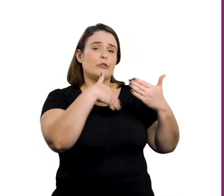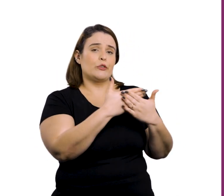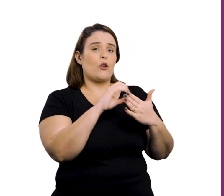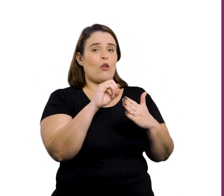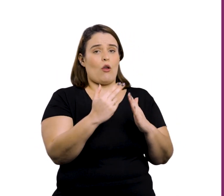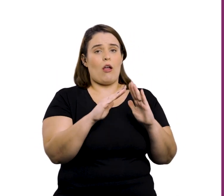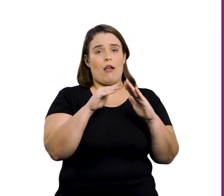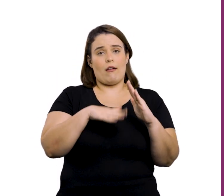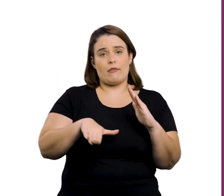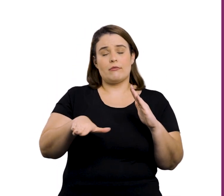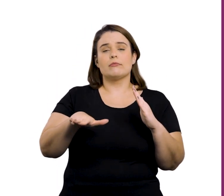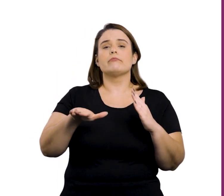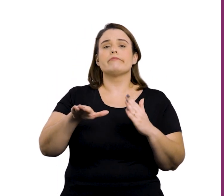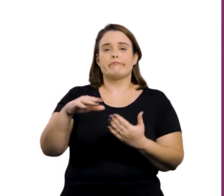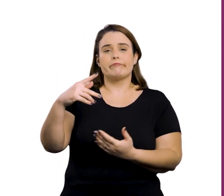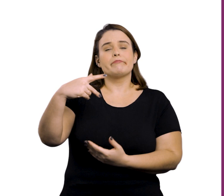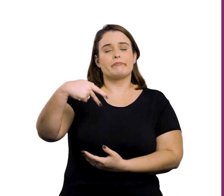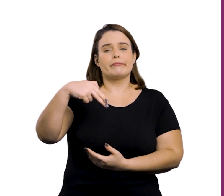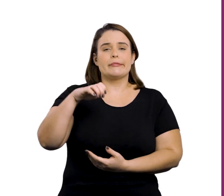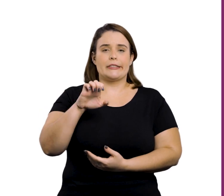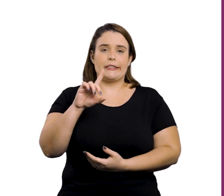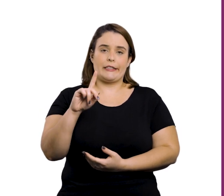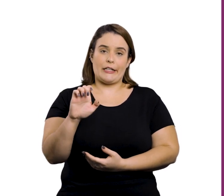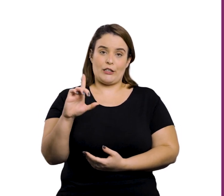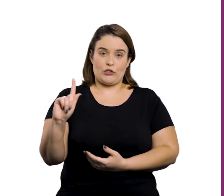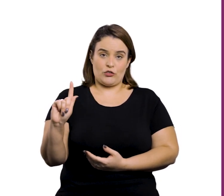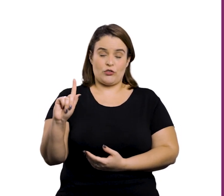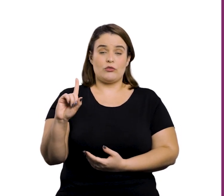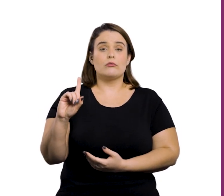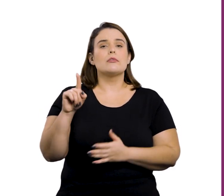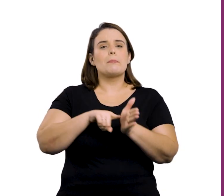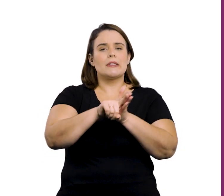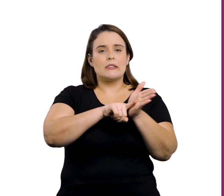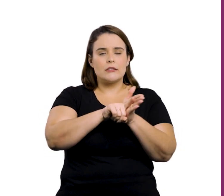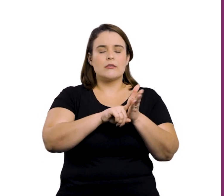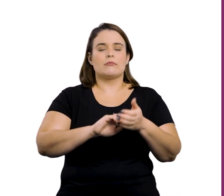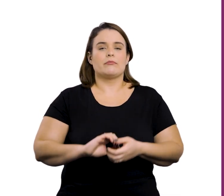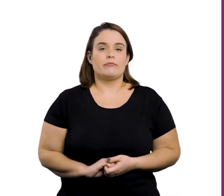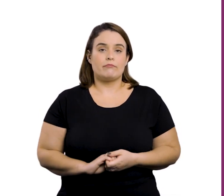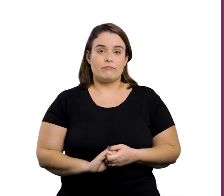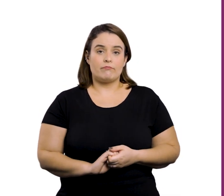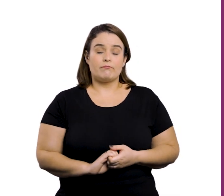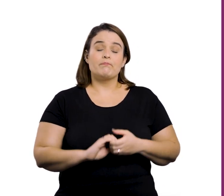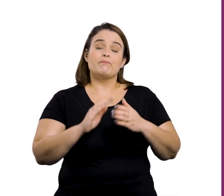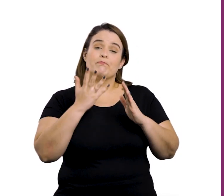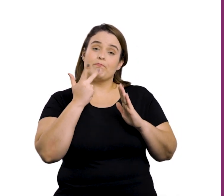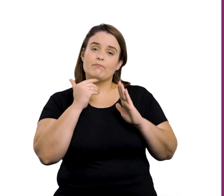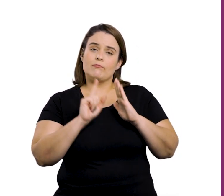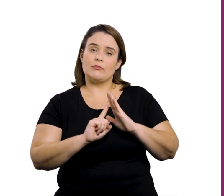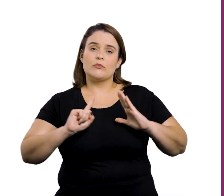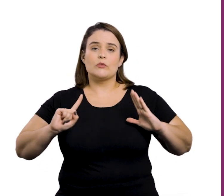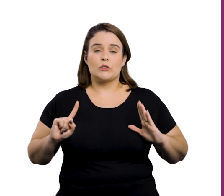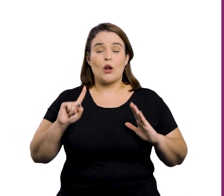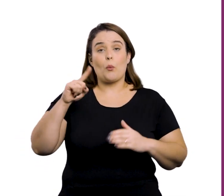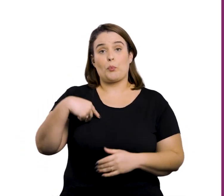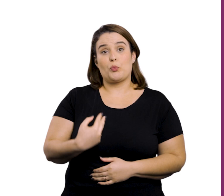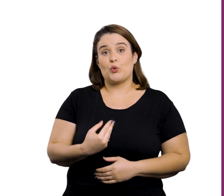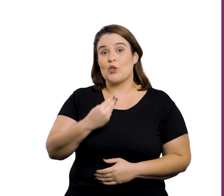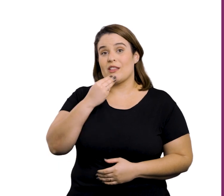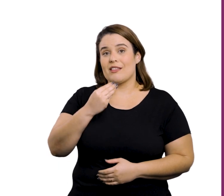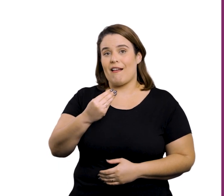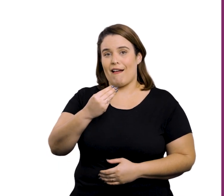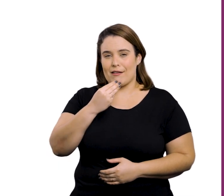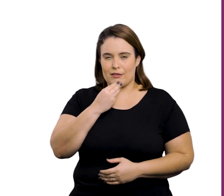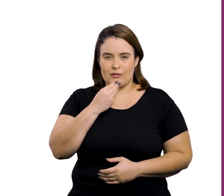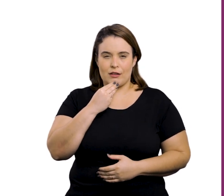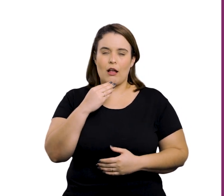da pesquisa PNAD contínua de 2018 do IBGE. A exclusão dessas crianças é oportunidade para o setor